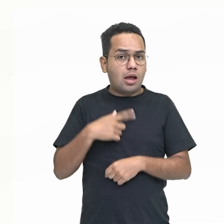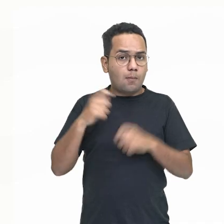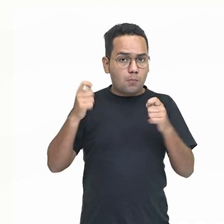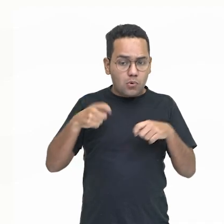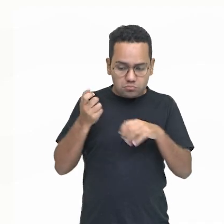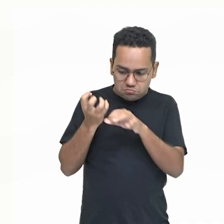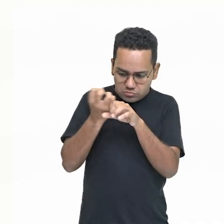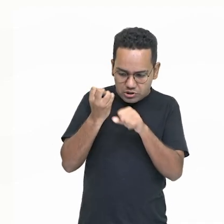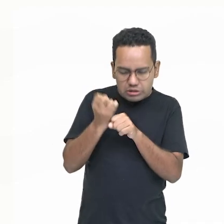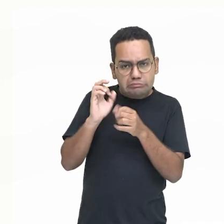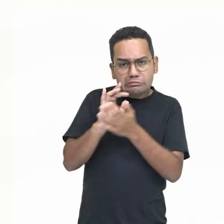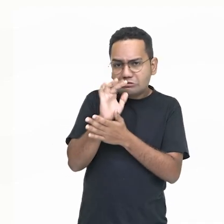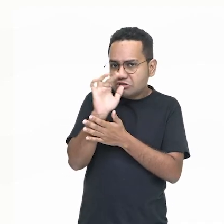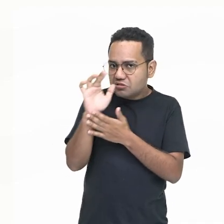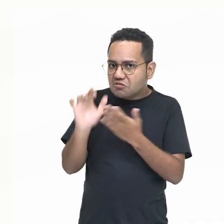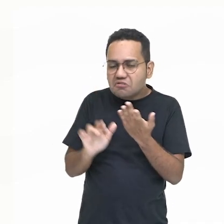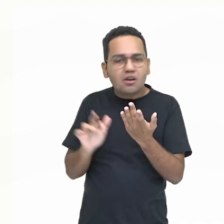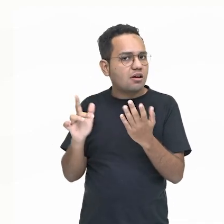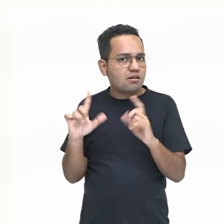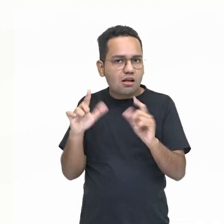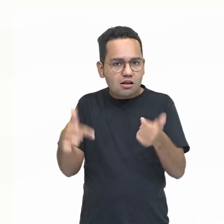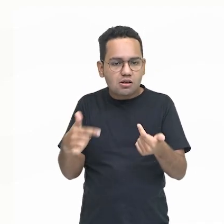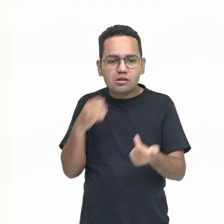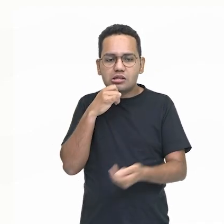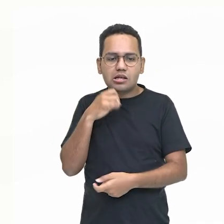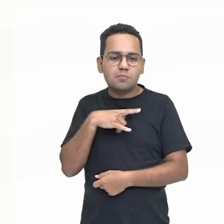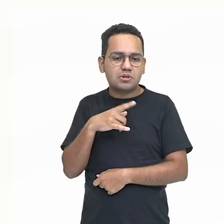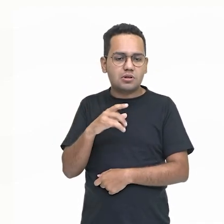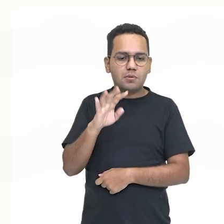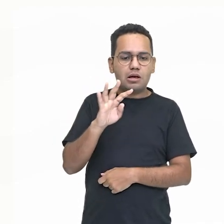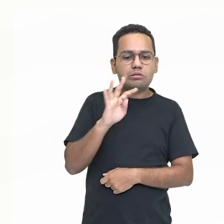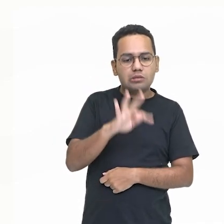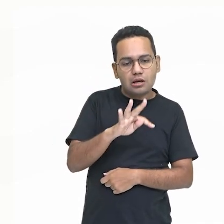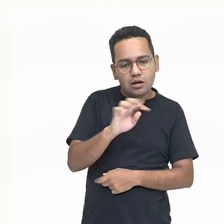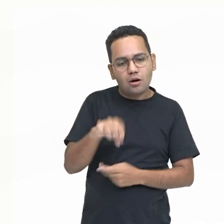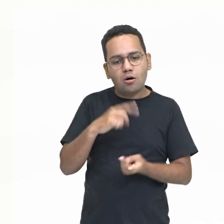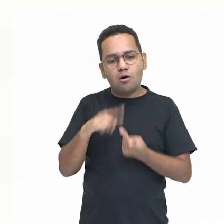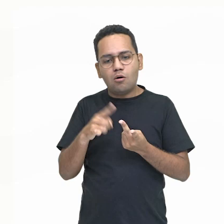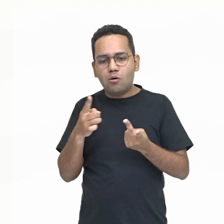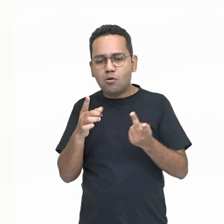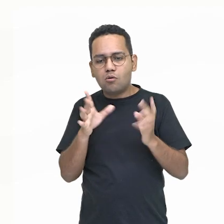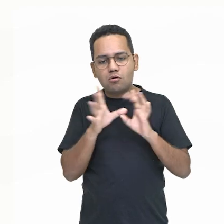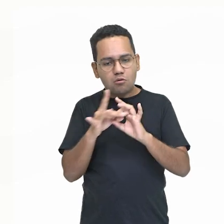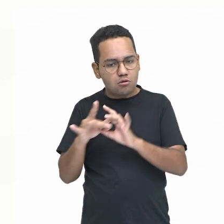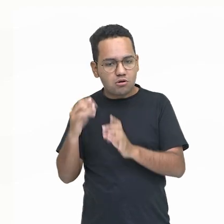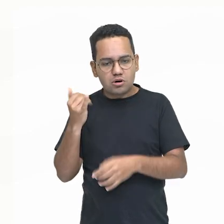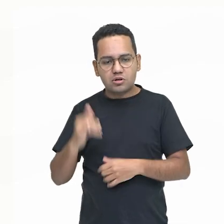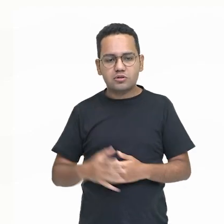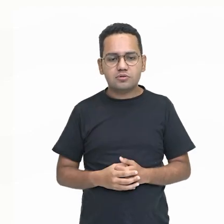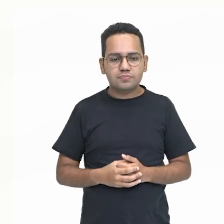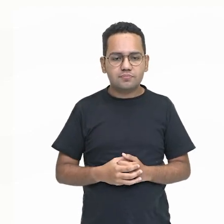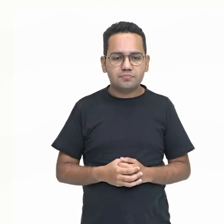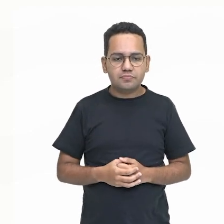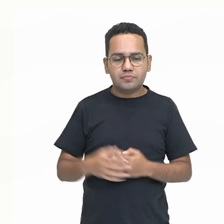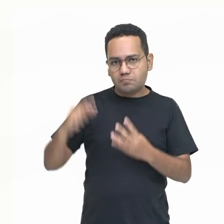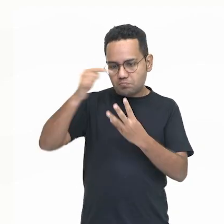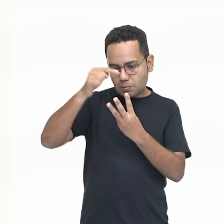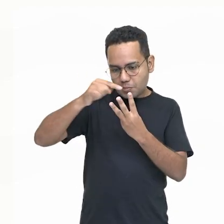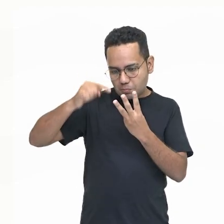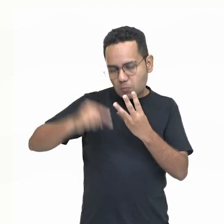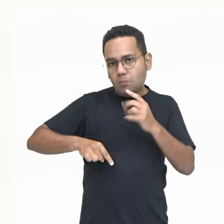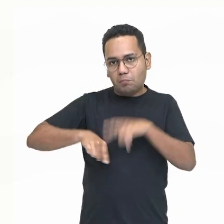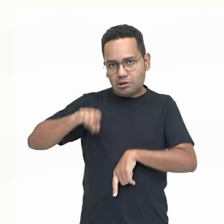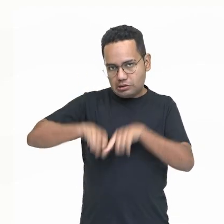do circuito, como tensão elétrica, corrente elétrica. Os amperímetros, voltímetros